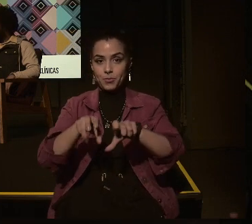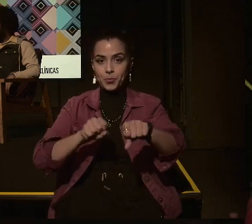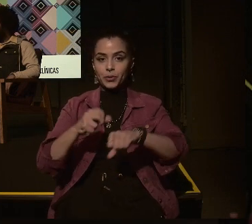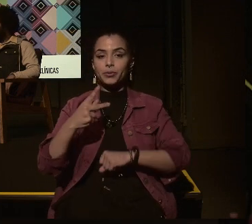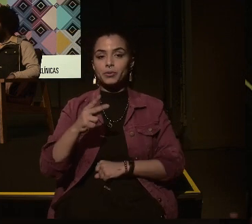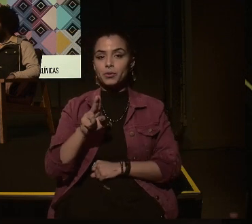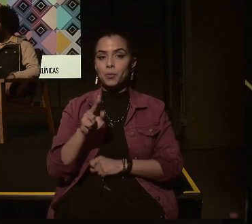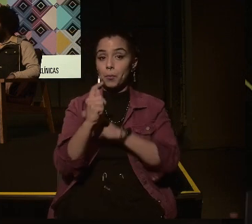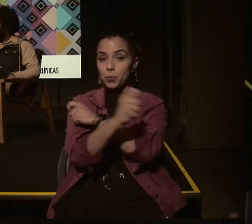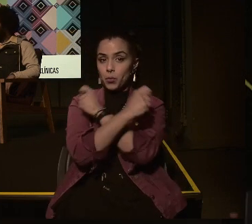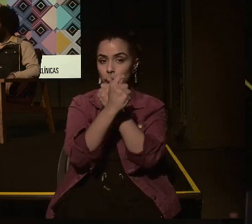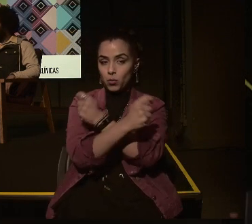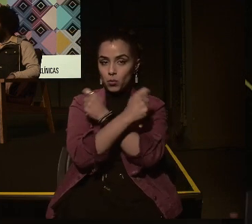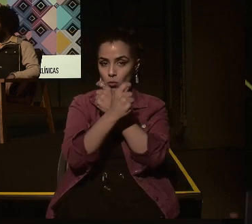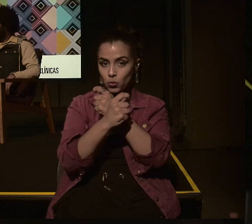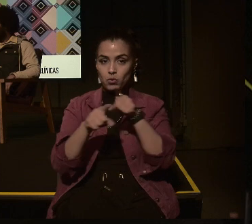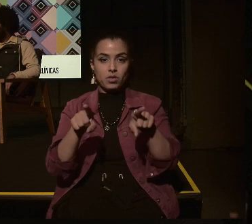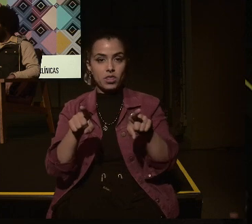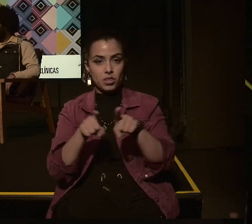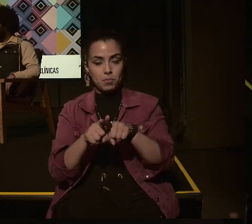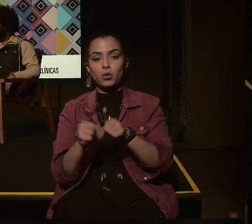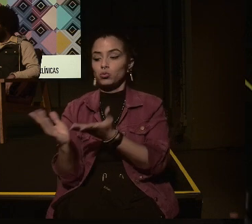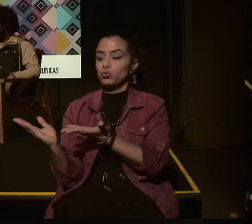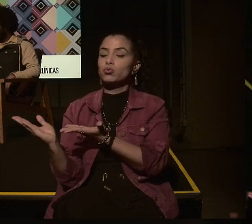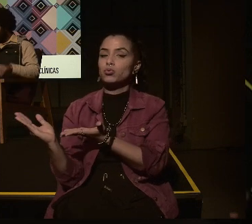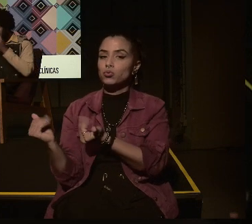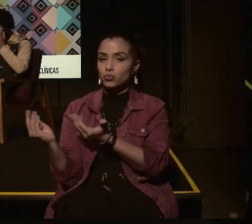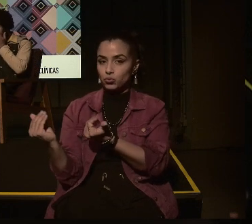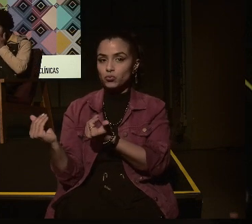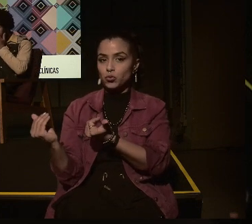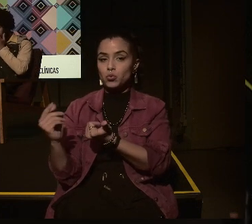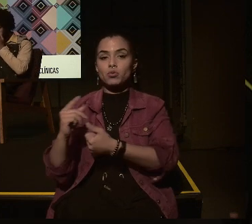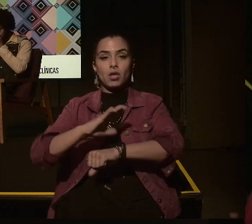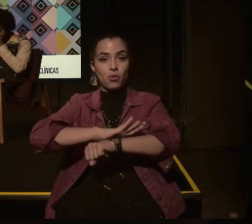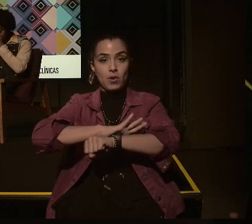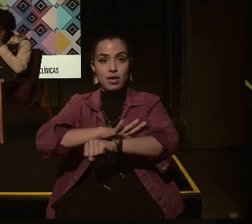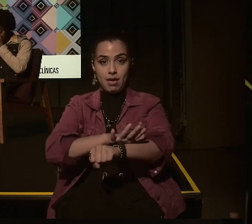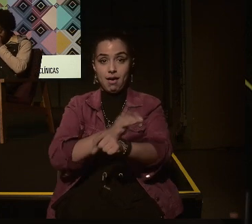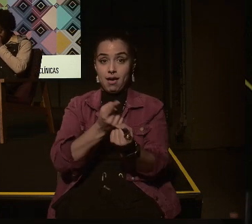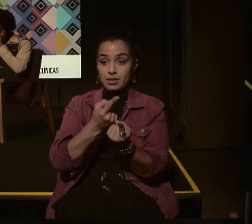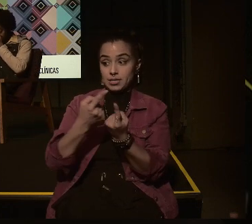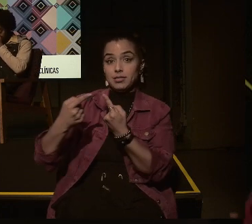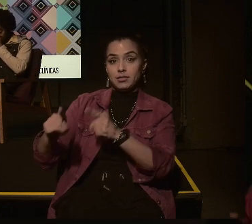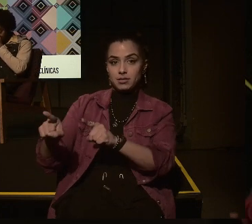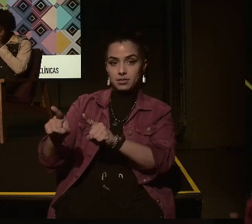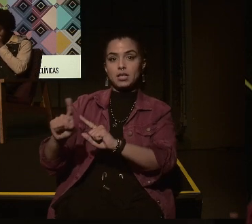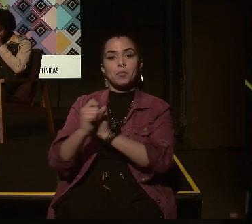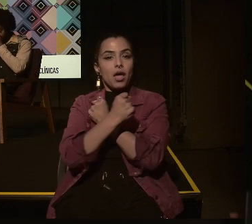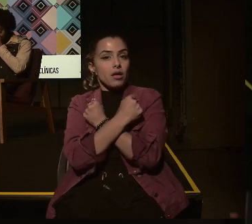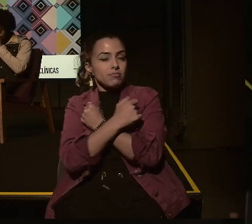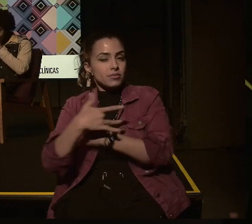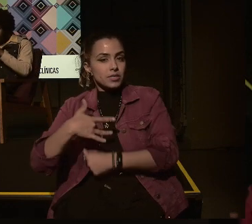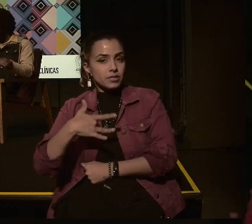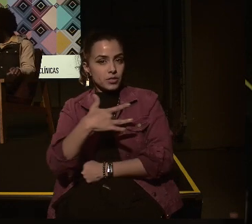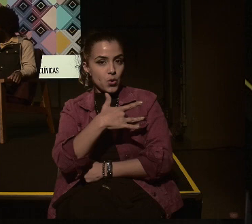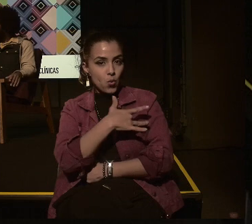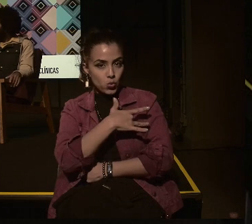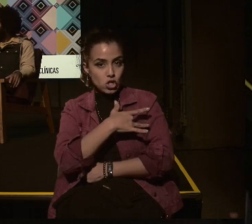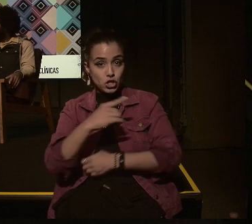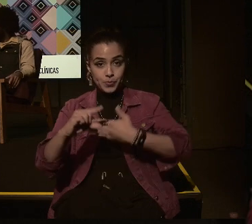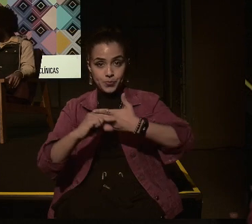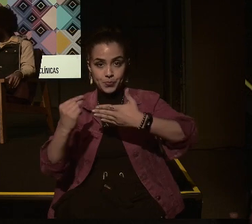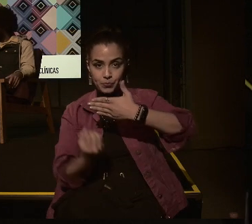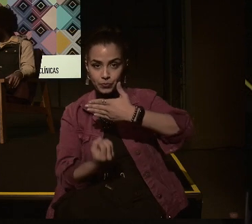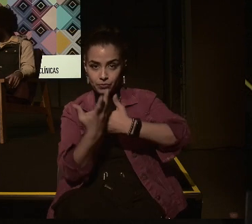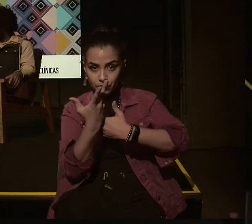de projetos no AMA Psique e Negritude e integrante do GT Racismo e Saúde da Abras. Autor do livro Aquilombamento da